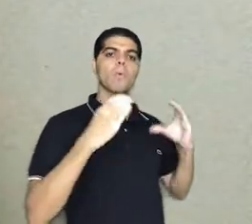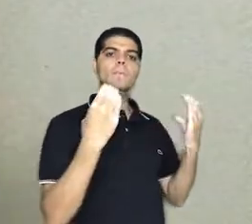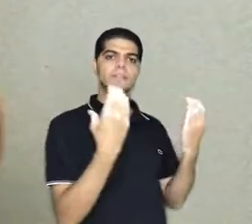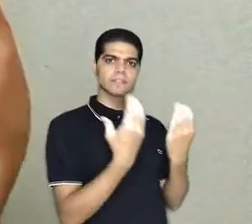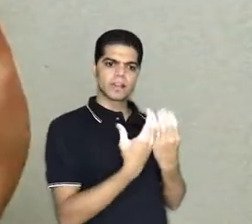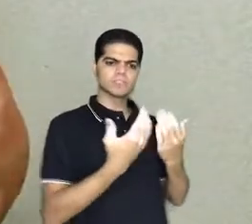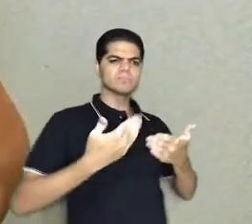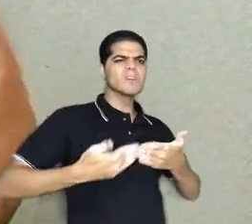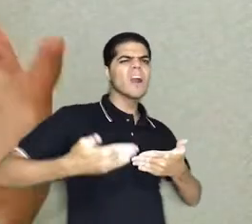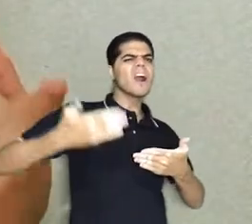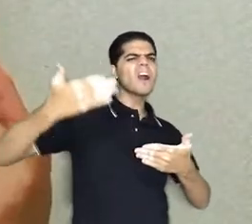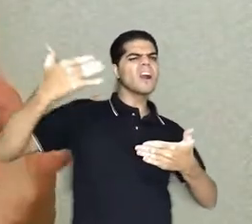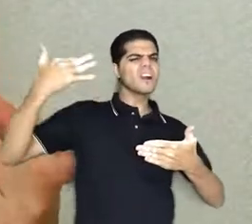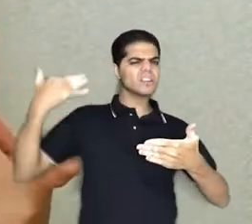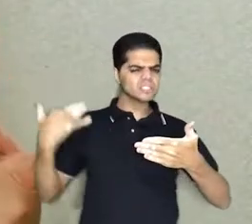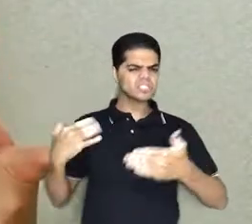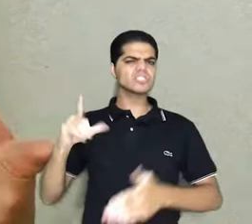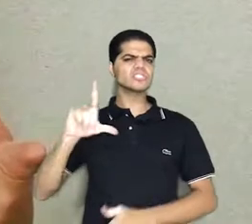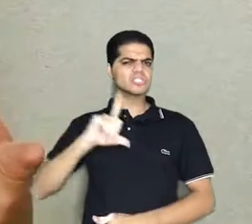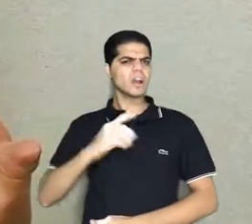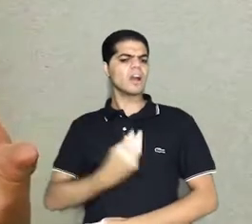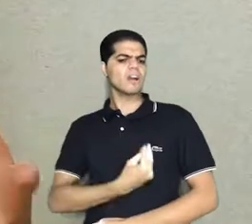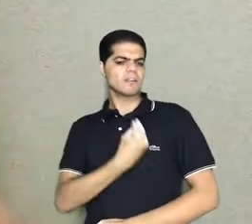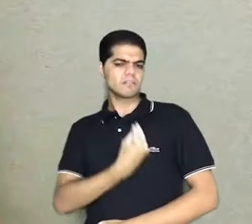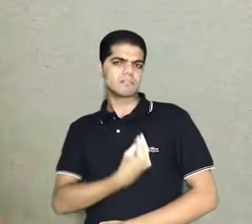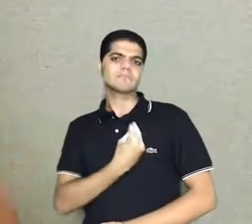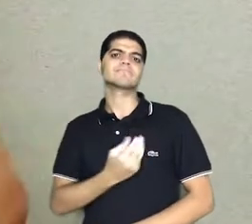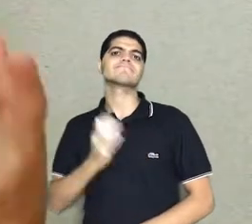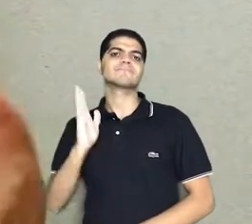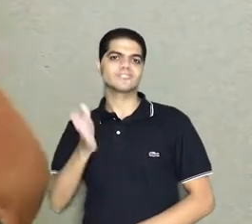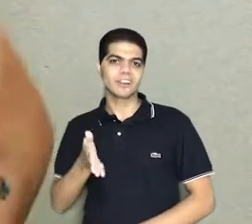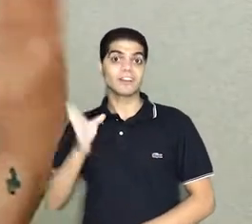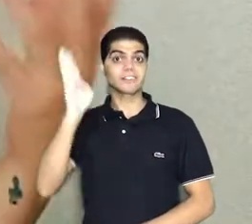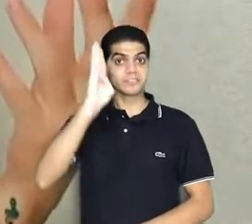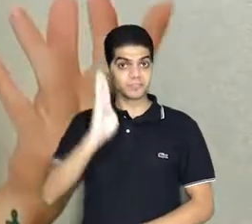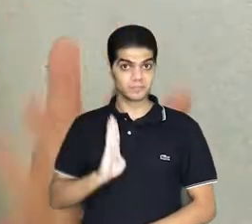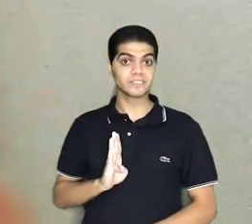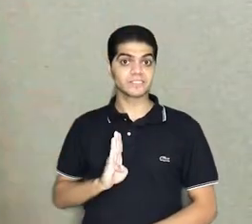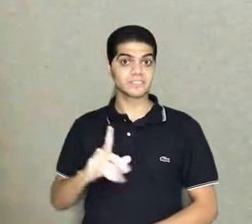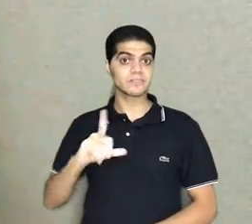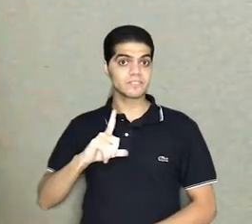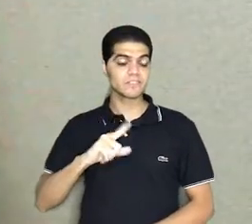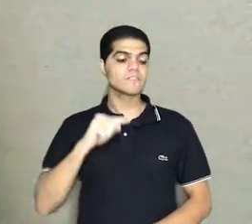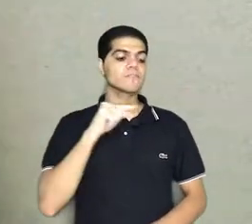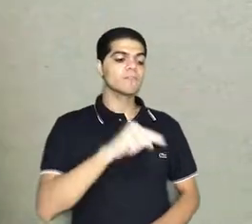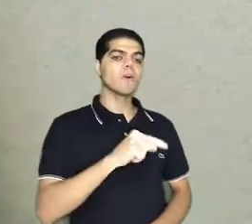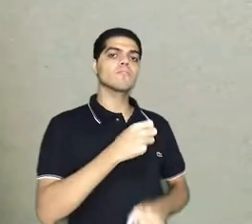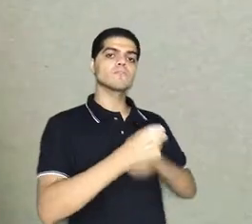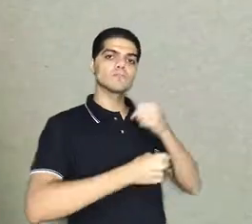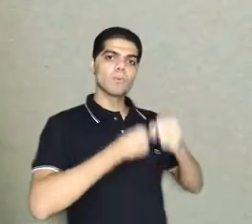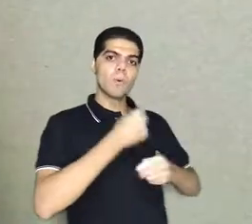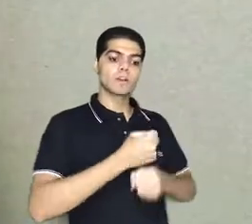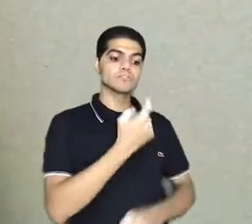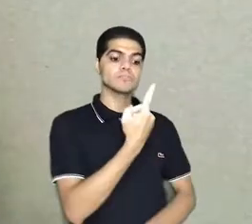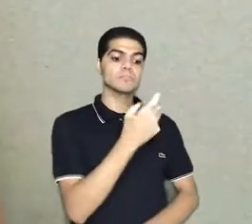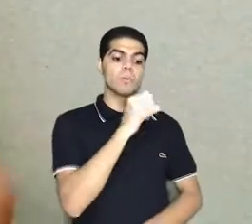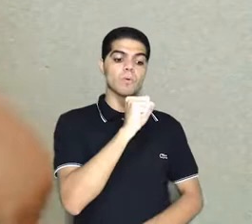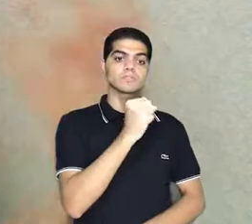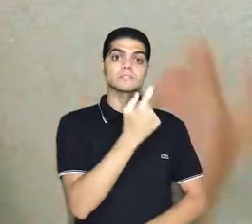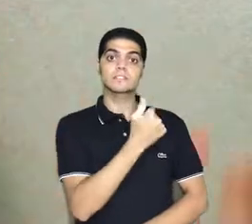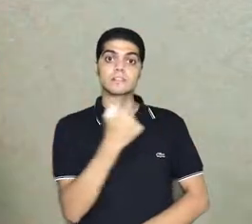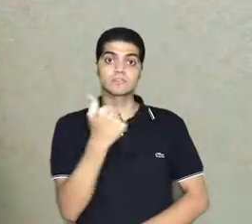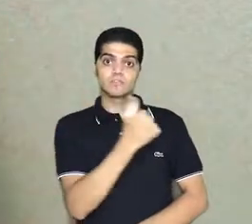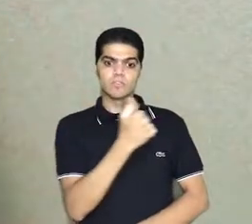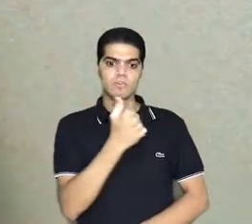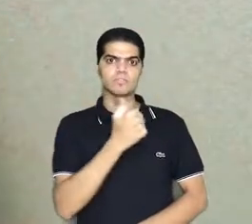de se considerar a independência do território brasileiro. Foi fundada em 1811 e as mulheres